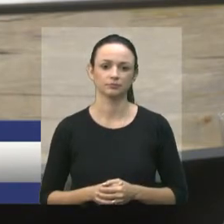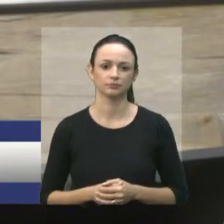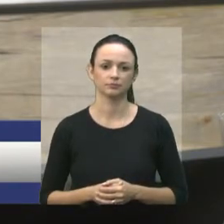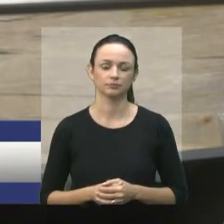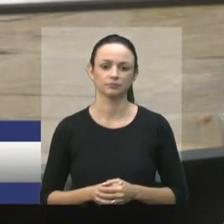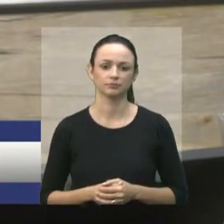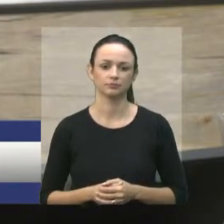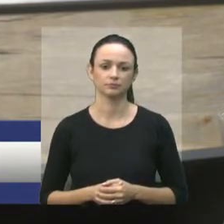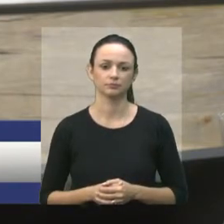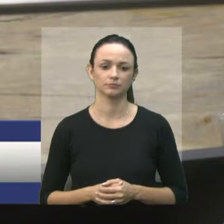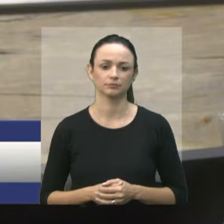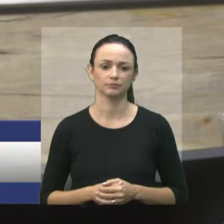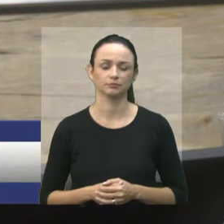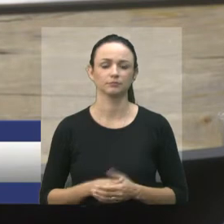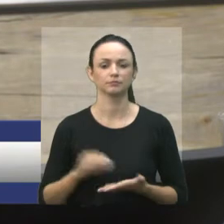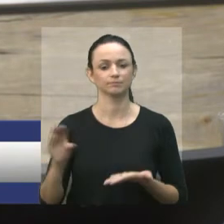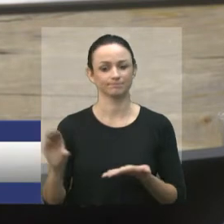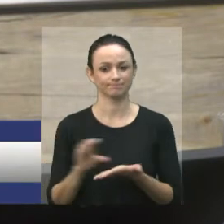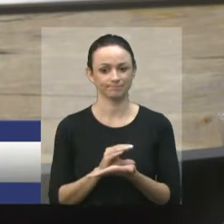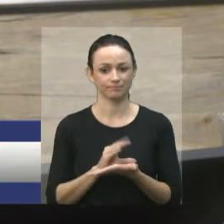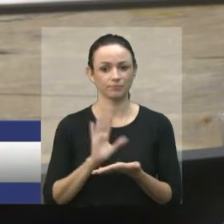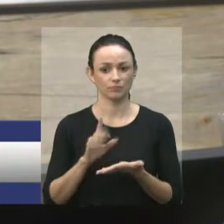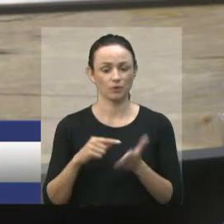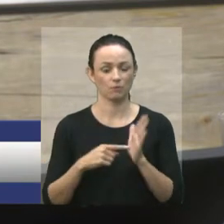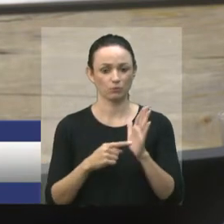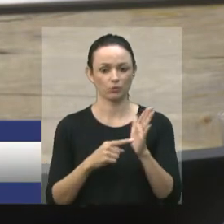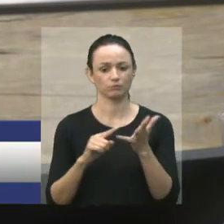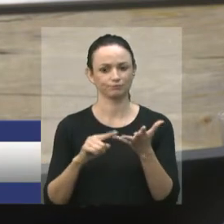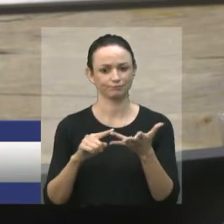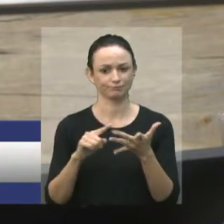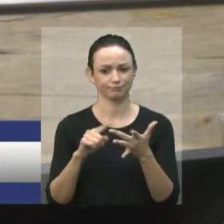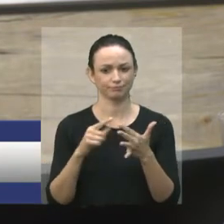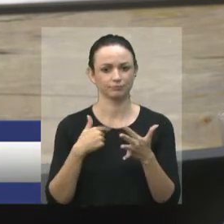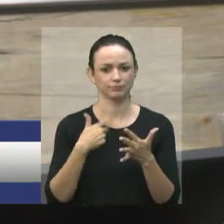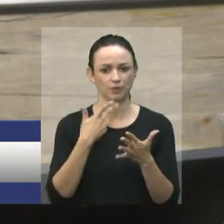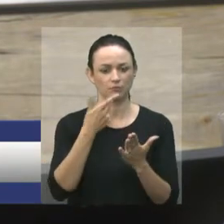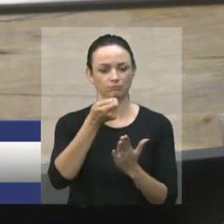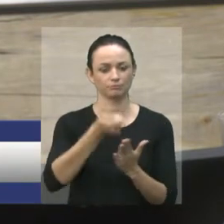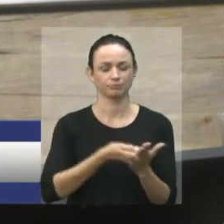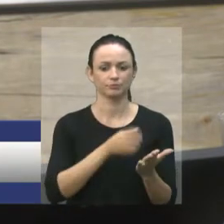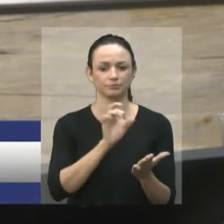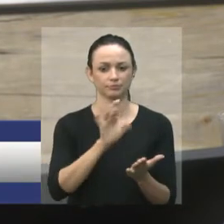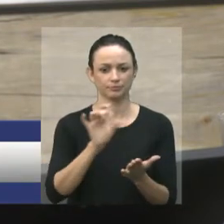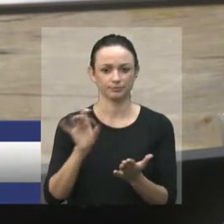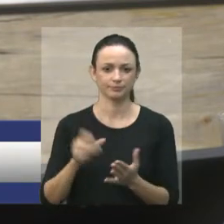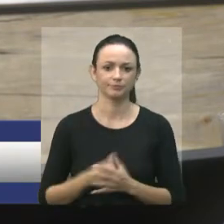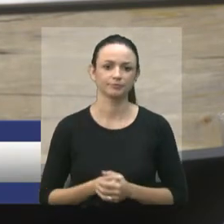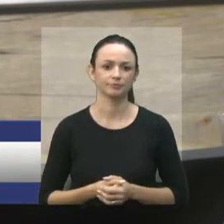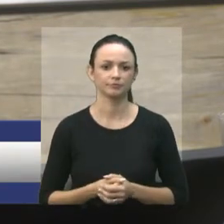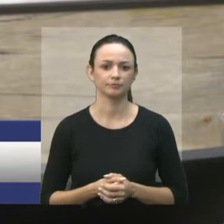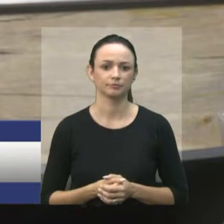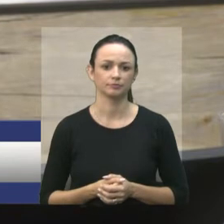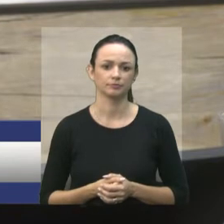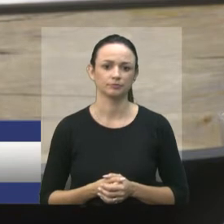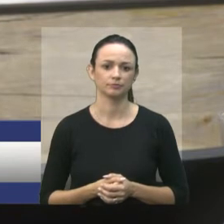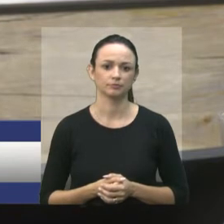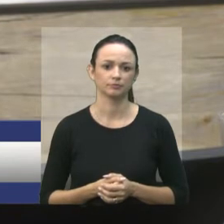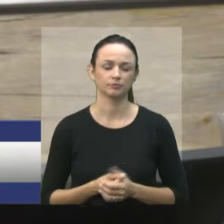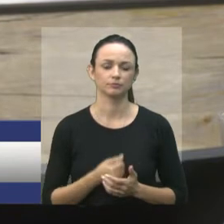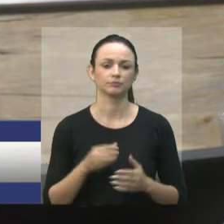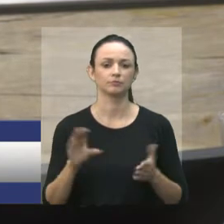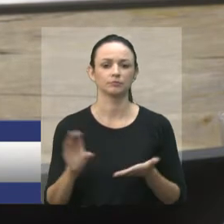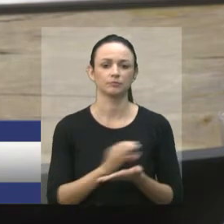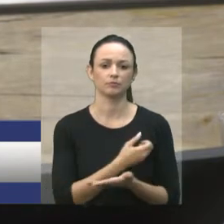Considerando o teor das emendas apresentadas, emito os seguintes pareceres. Emenda número